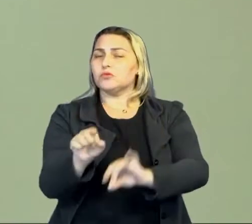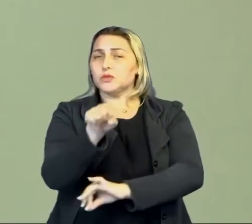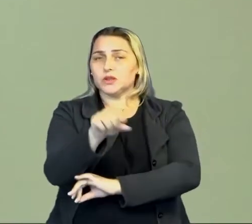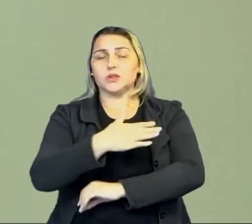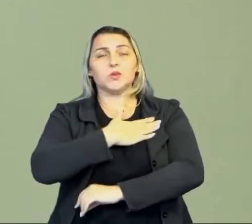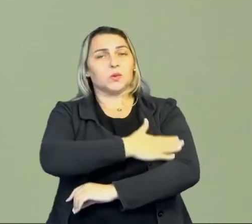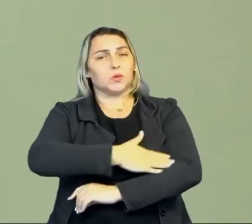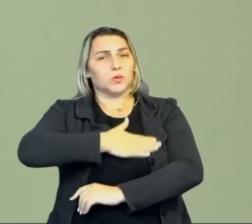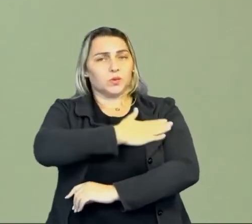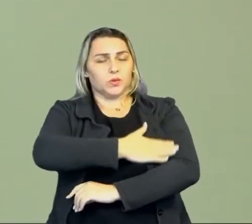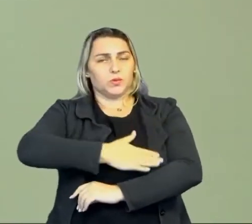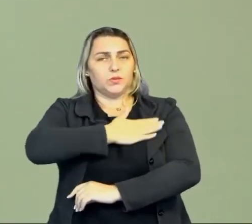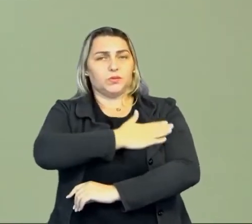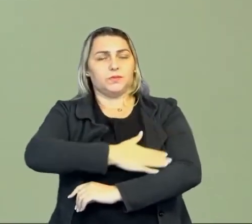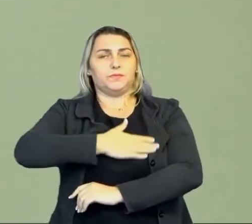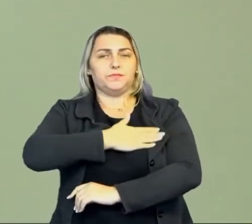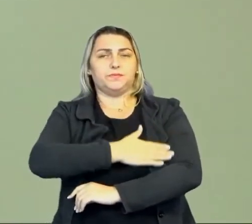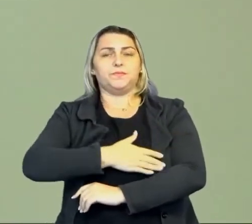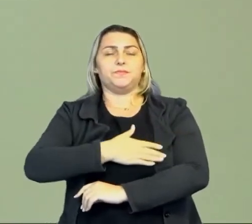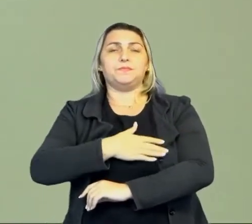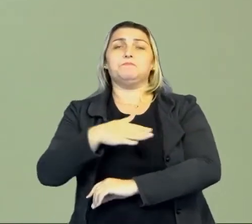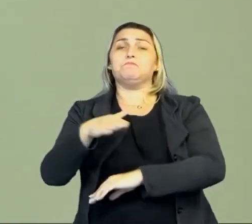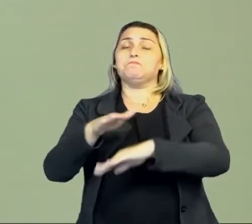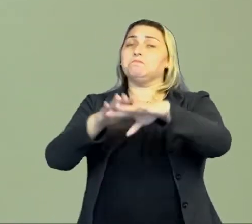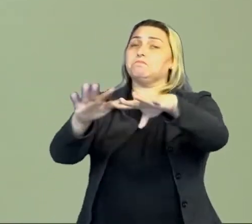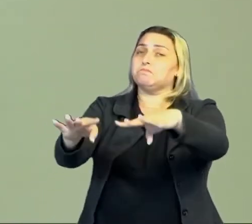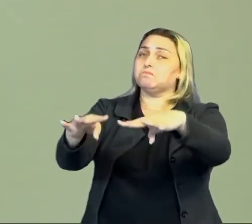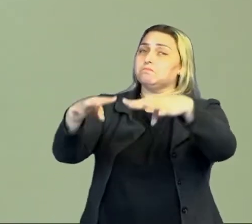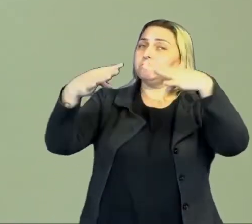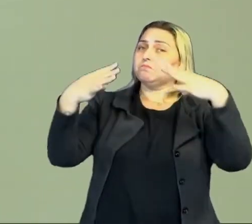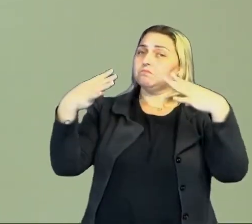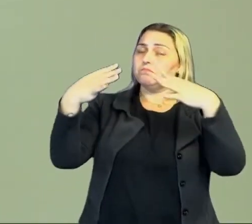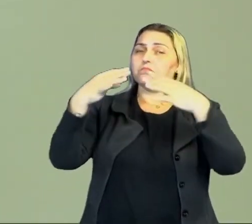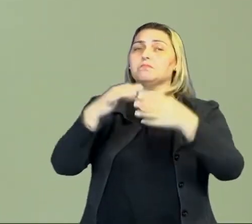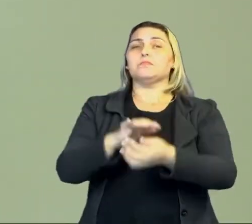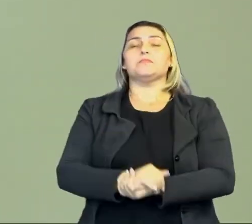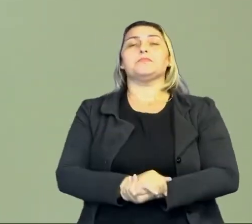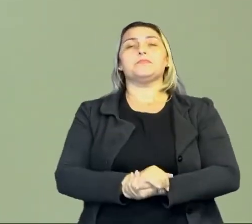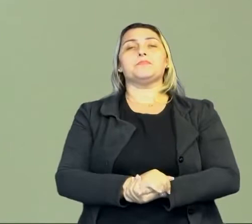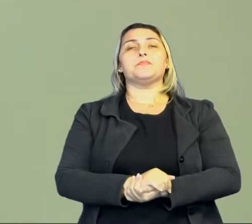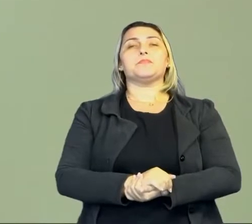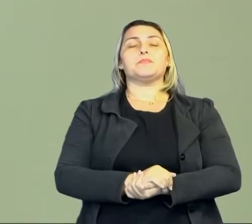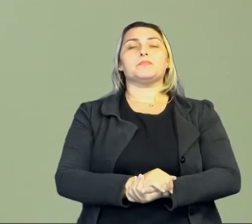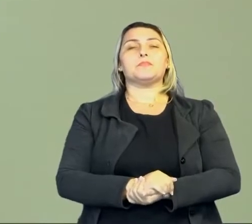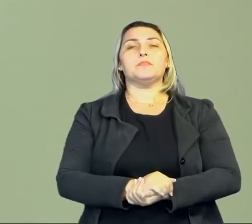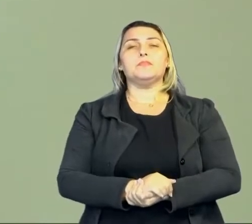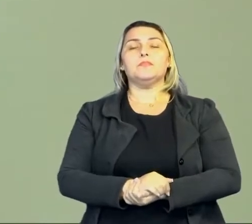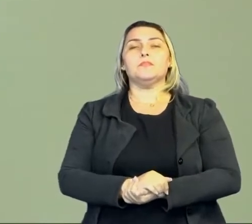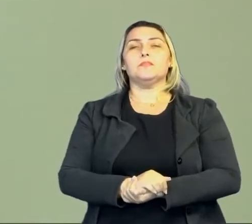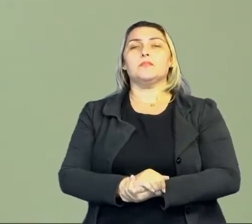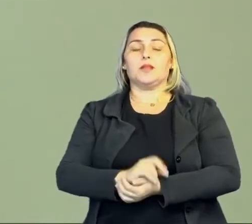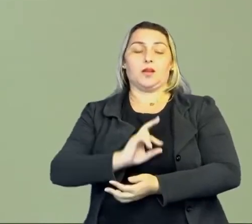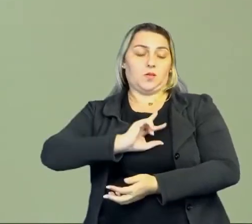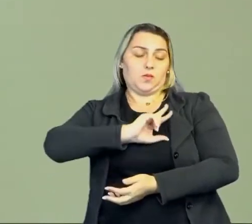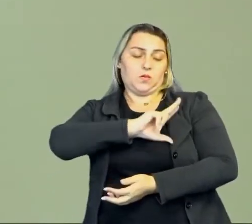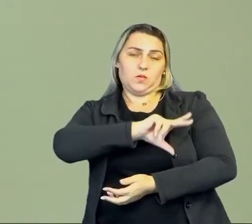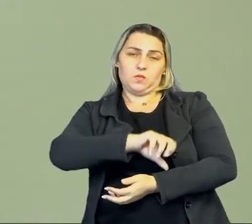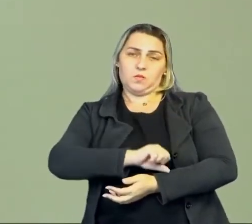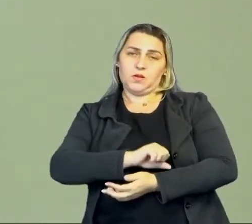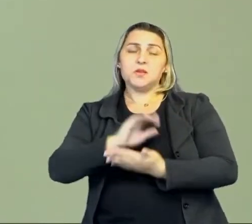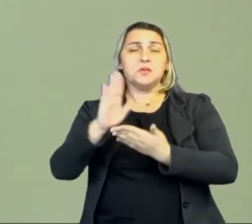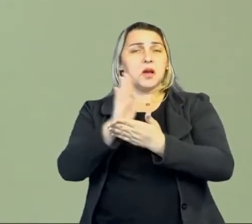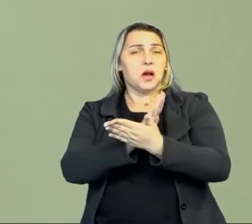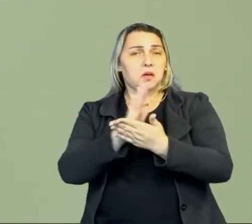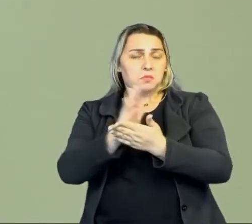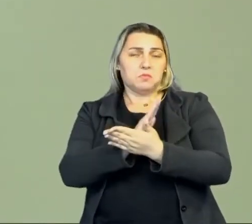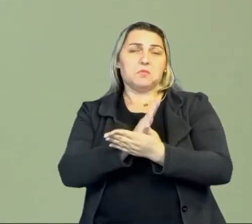goste, que chama ali que se chama atenção, né? Então, ali um romance de algo,